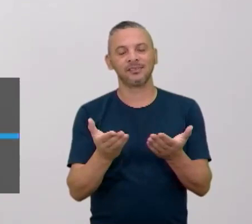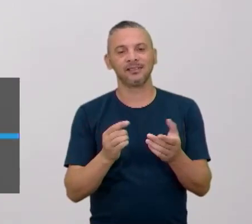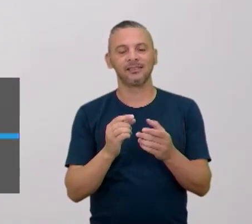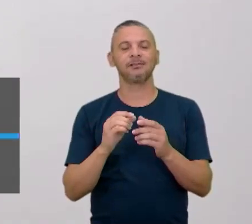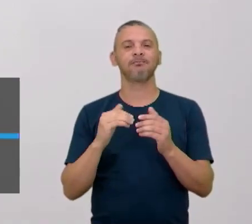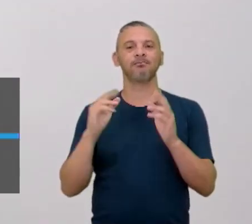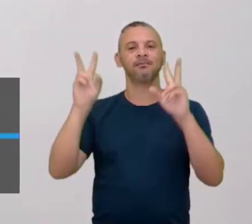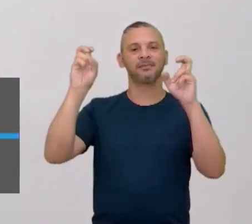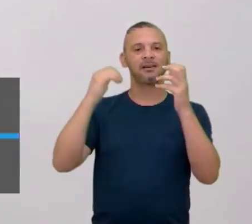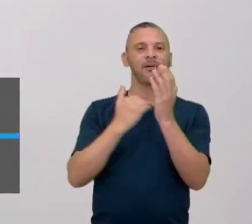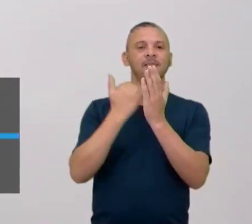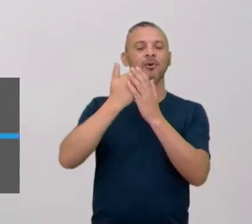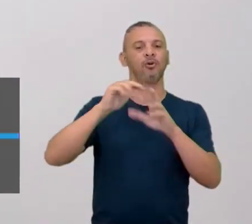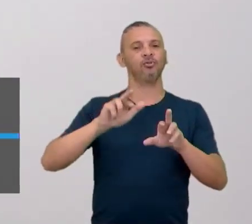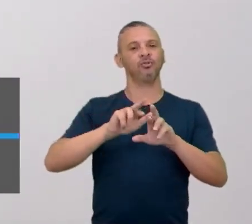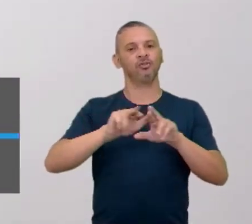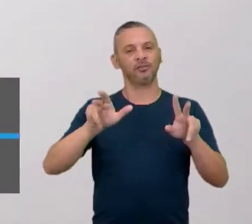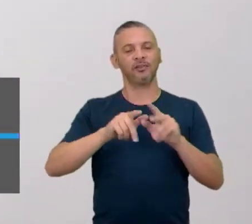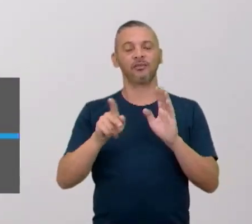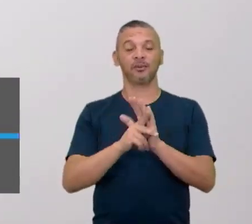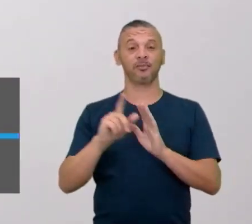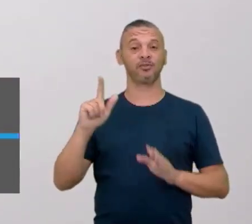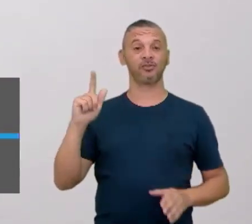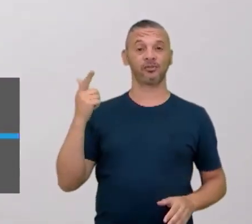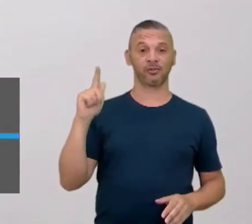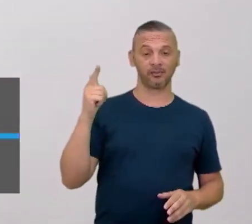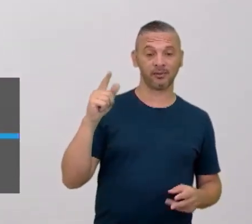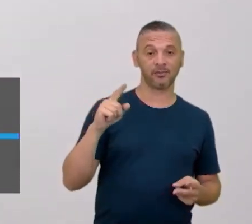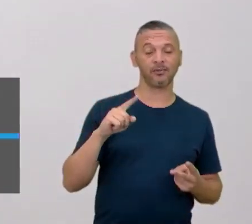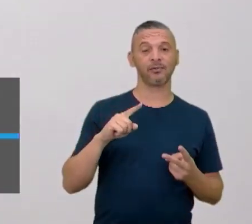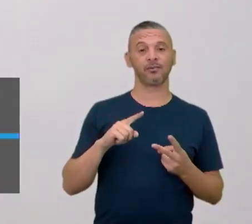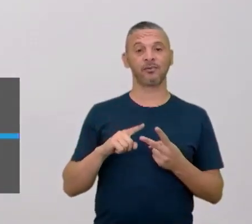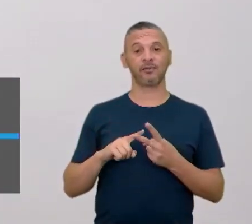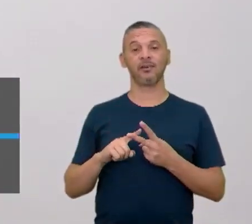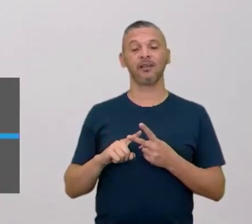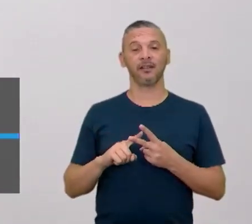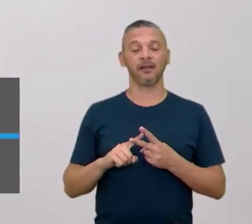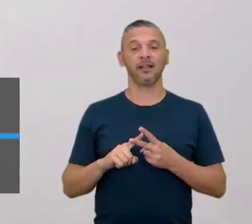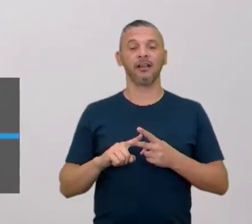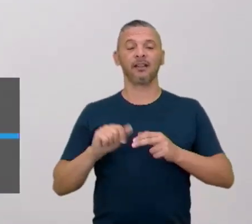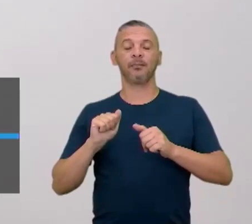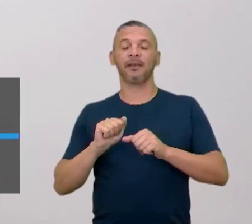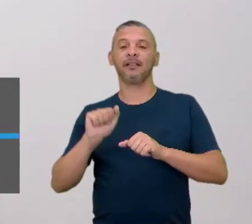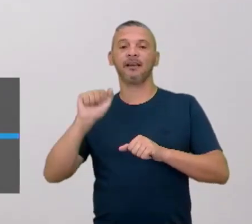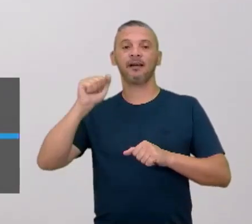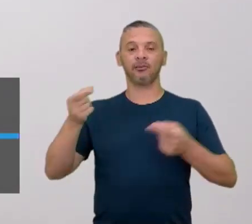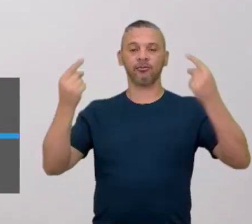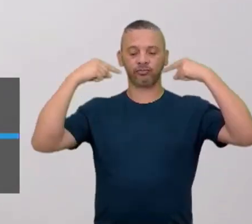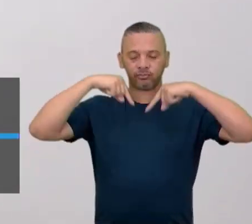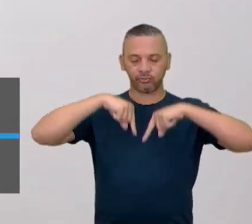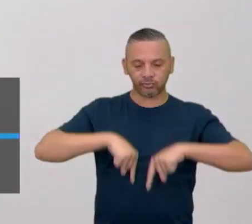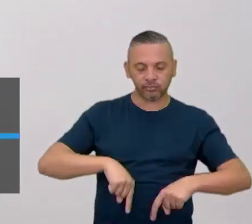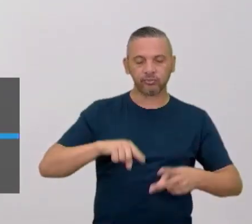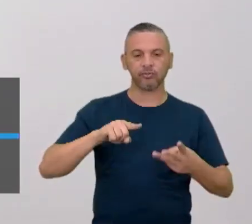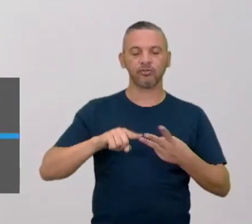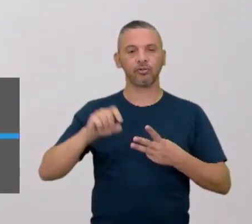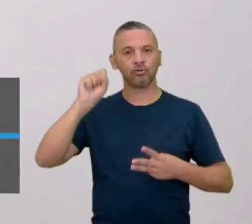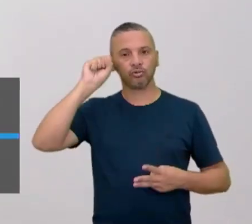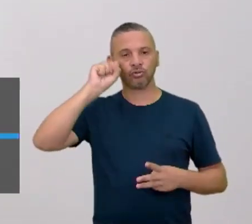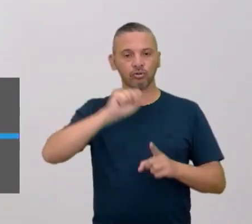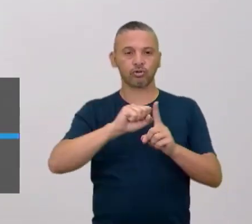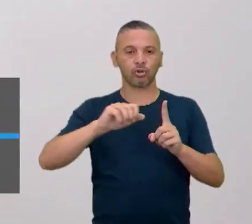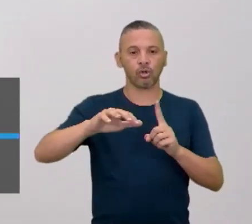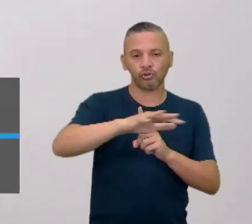além, trazendo saberes da geografia, da antropologia, da sociologia, da